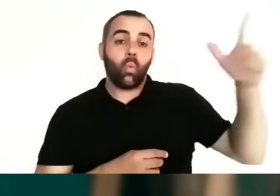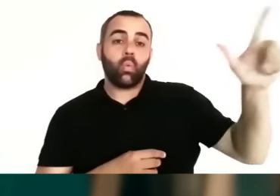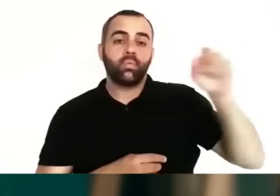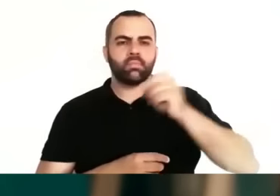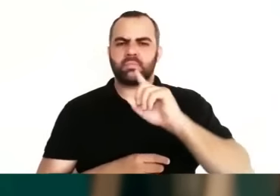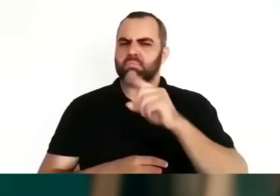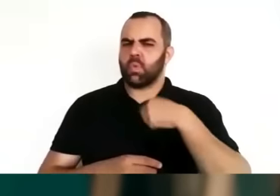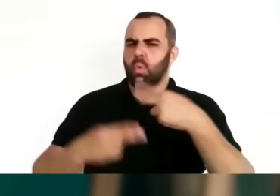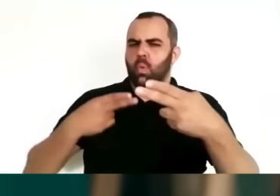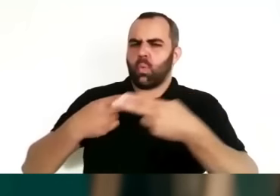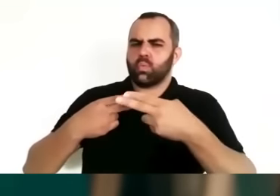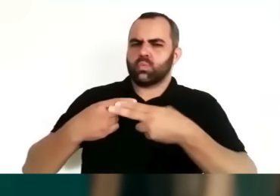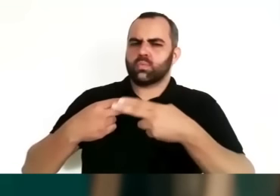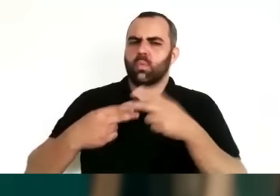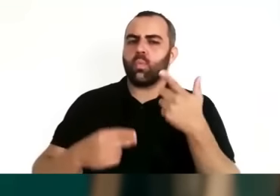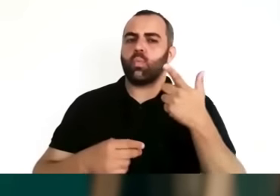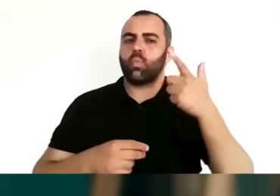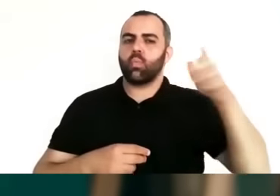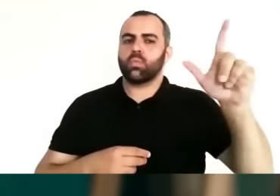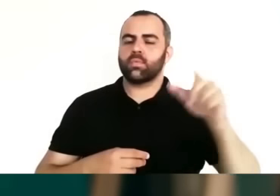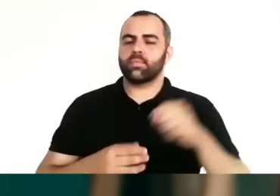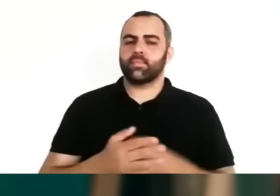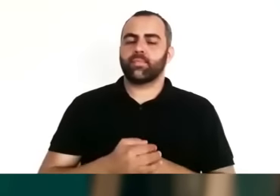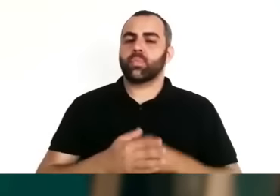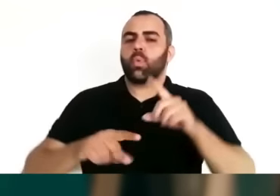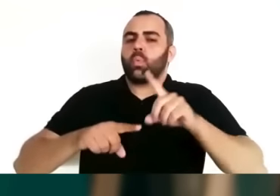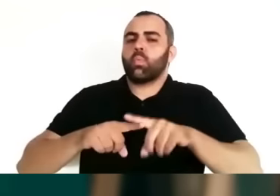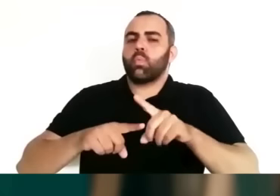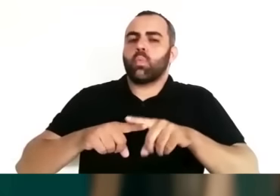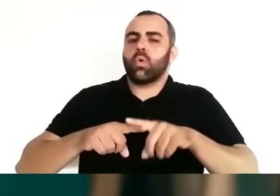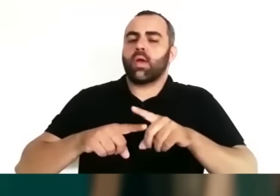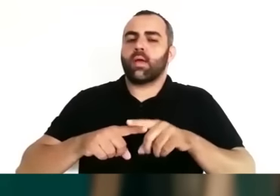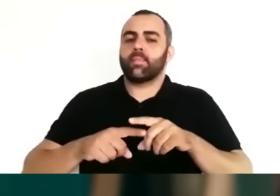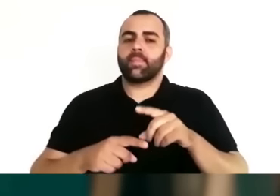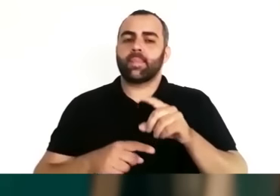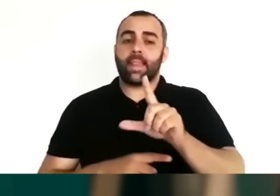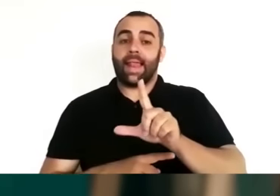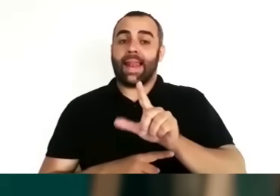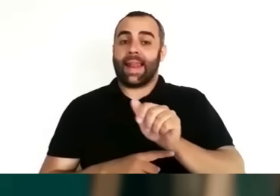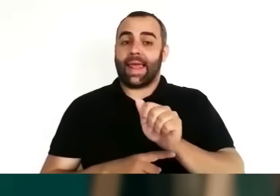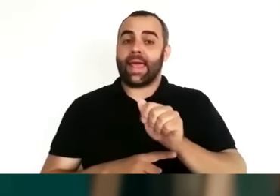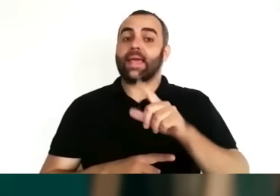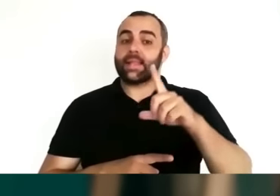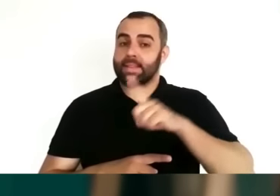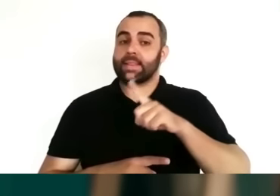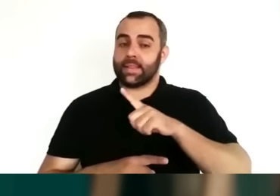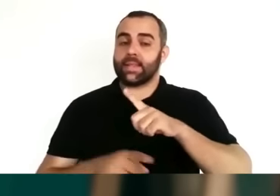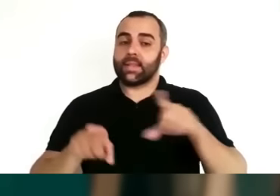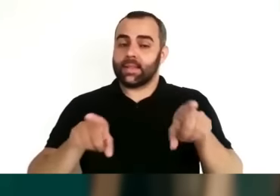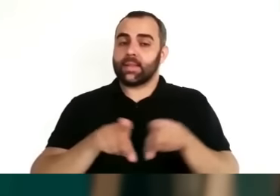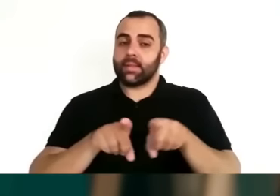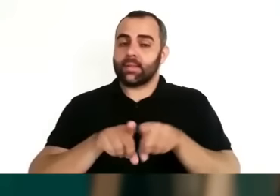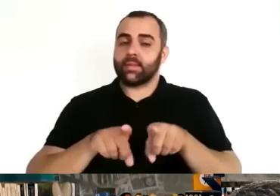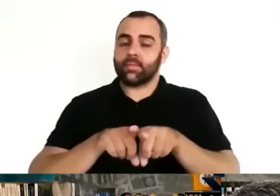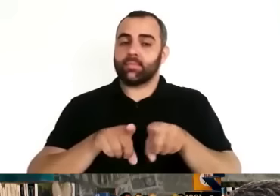não vou usar Ré menor nem Fá sustenido menor, porque a nota Lá também está